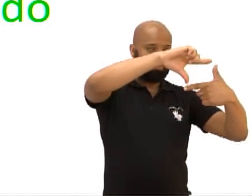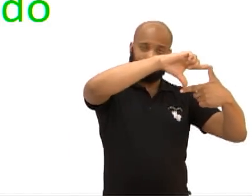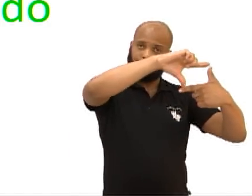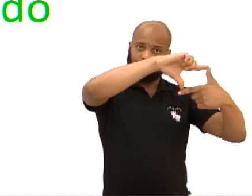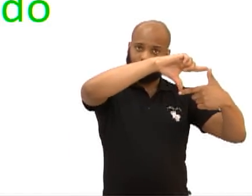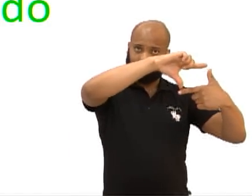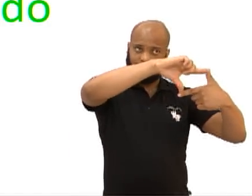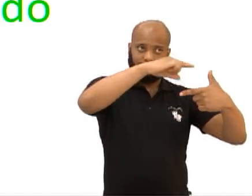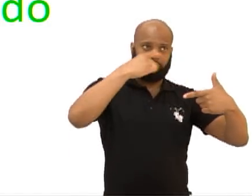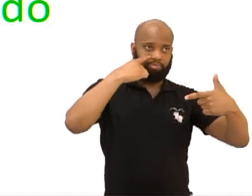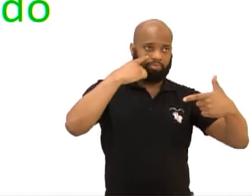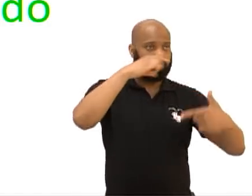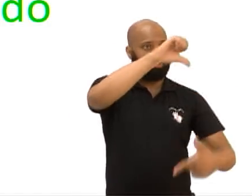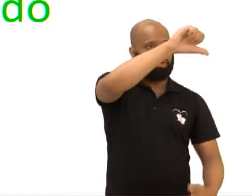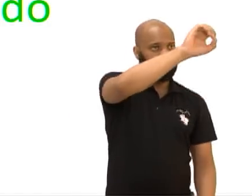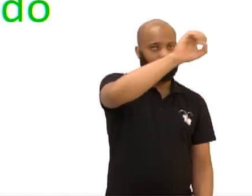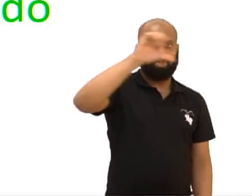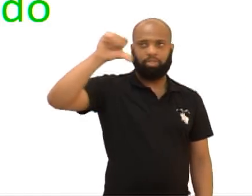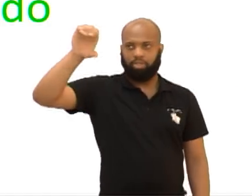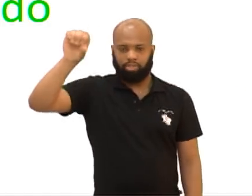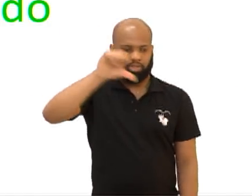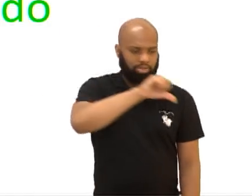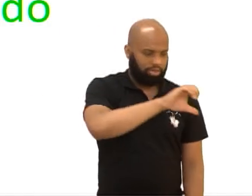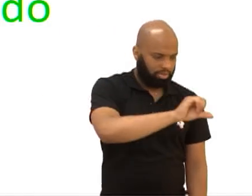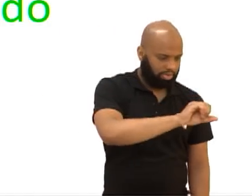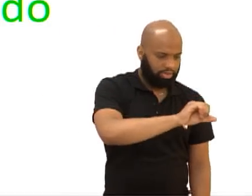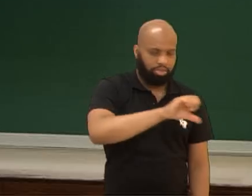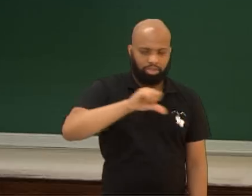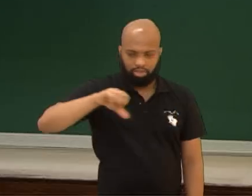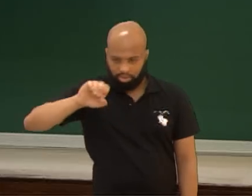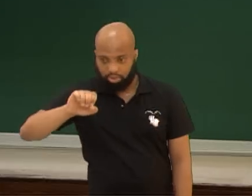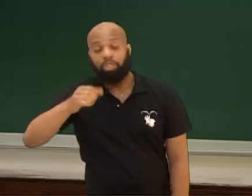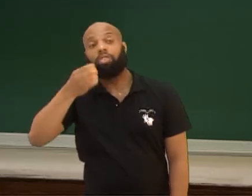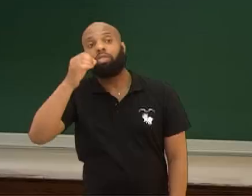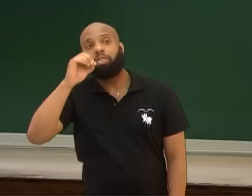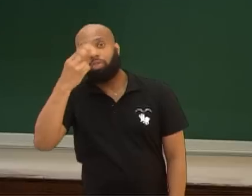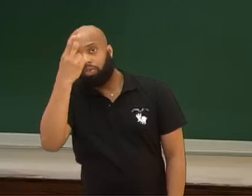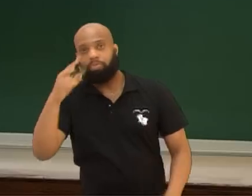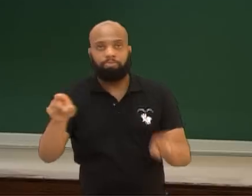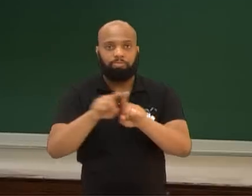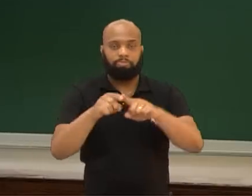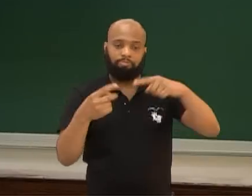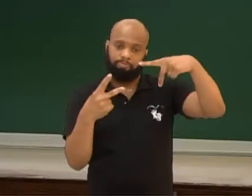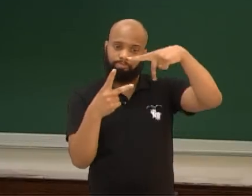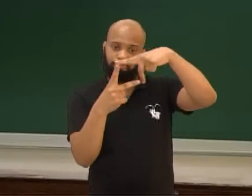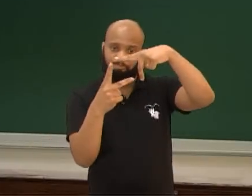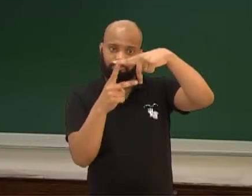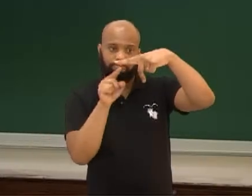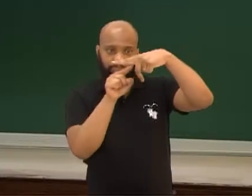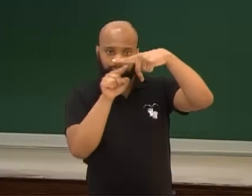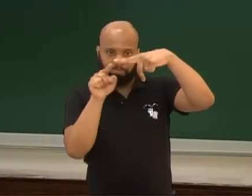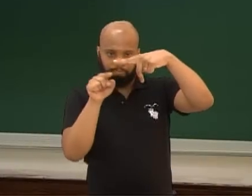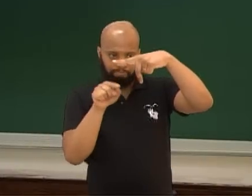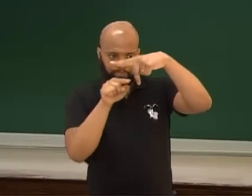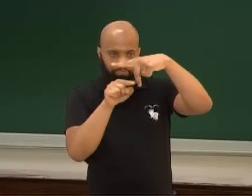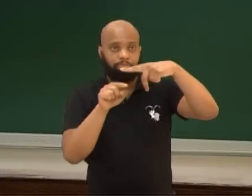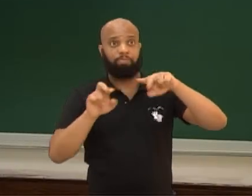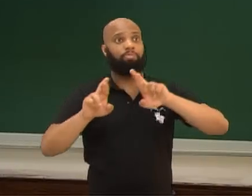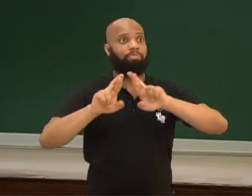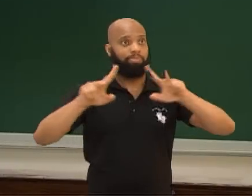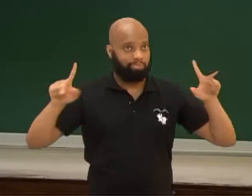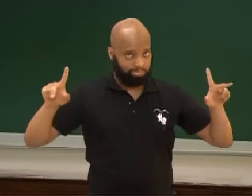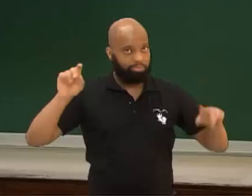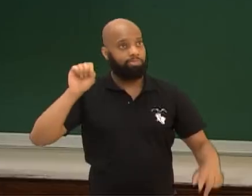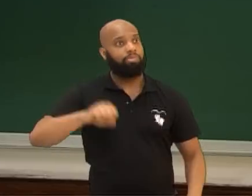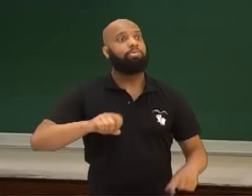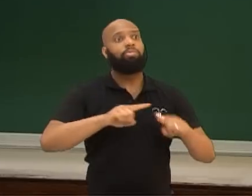ó, 90, 90, 90, 90. Ou um quadrado. Eles são